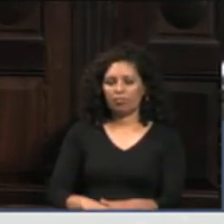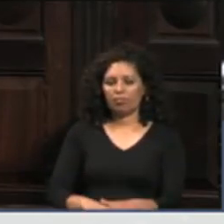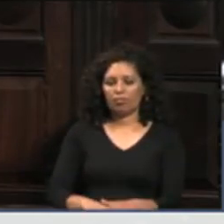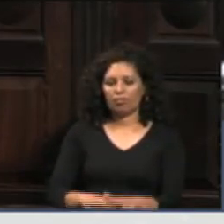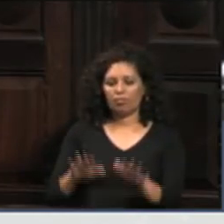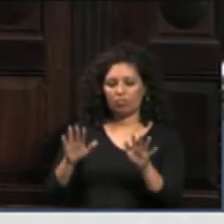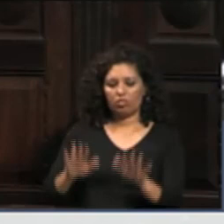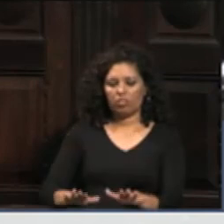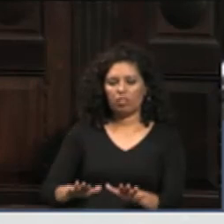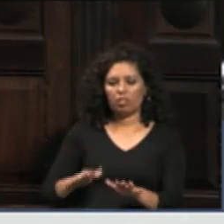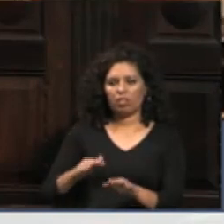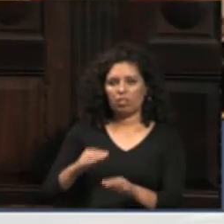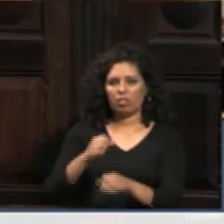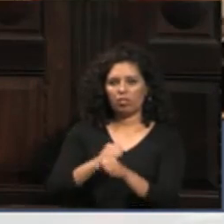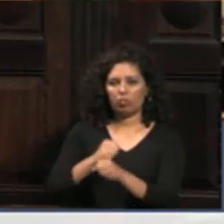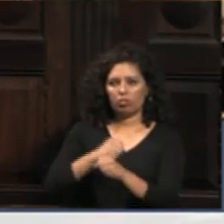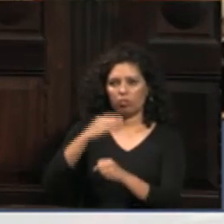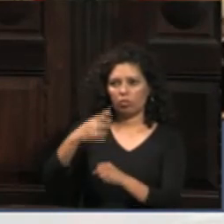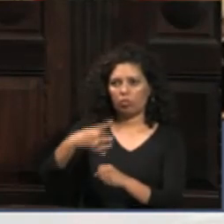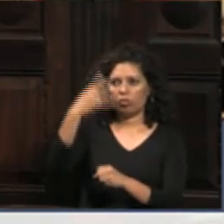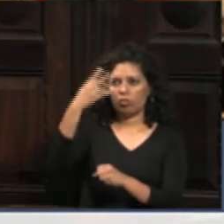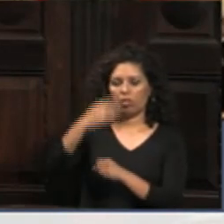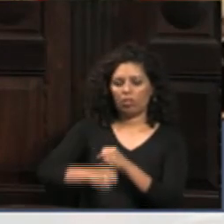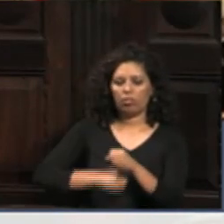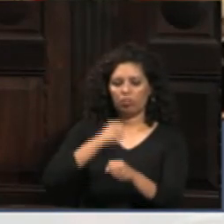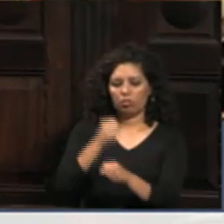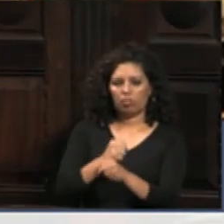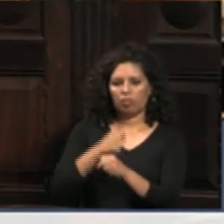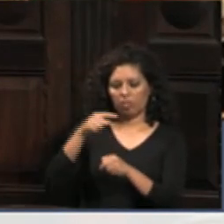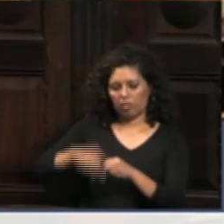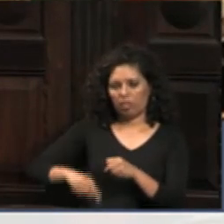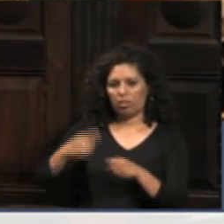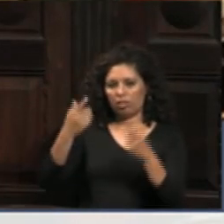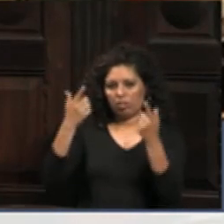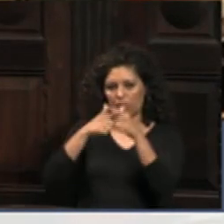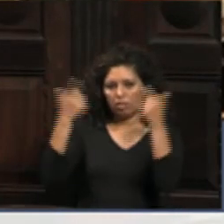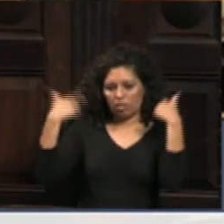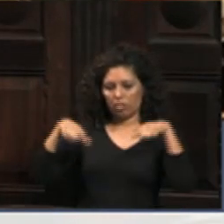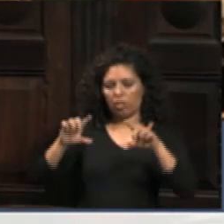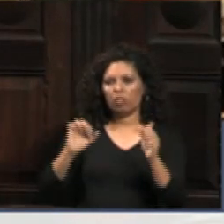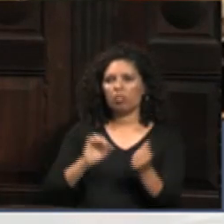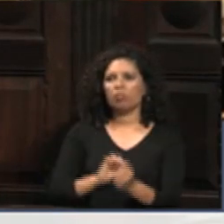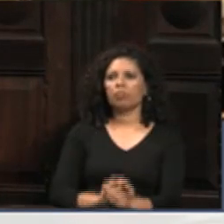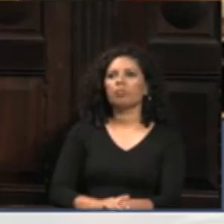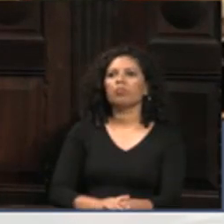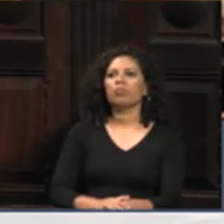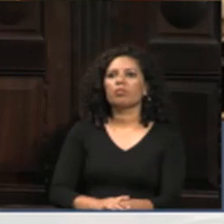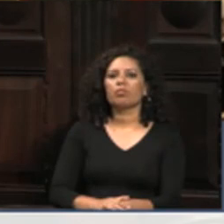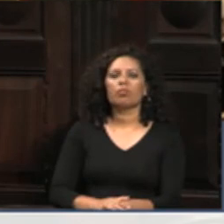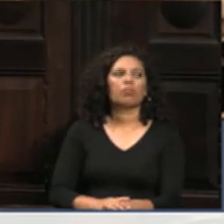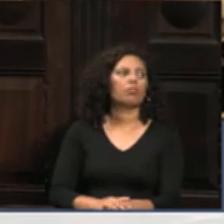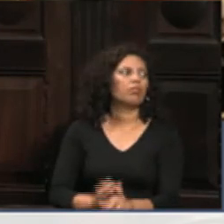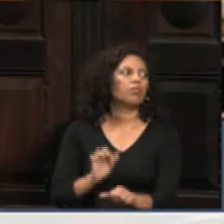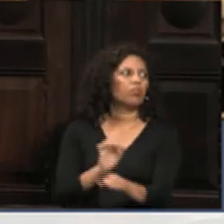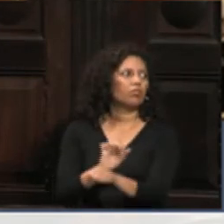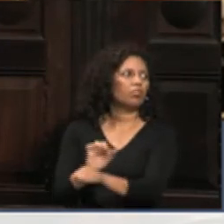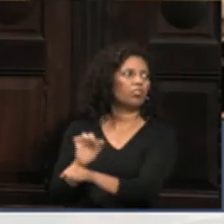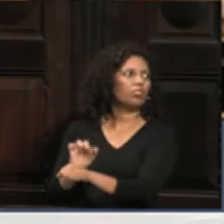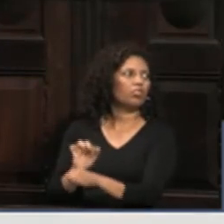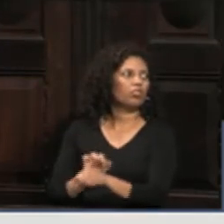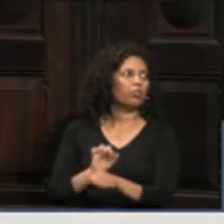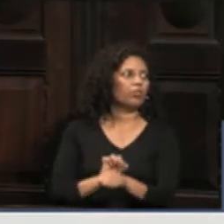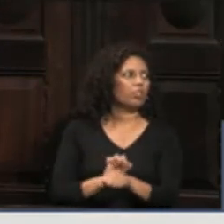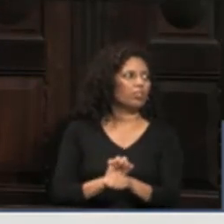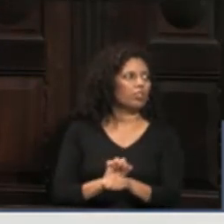aqui nos próximos anos, nos embates no plenário. Acompanhando Vossa Excelência E esperando que não haja, que